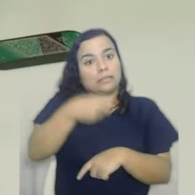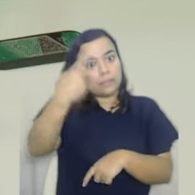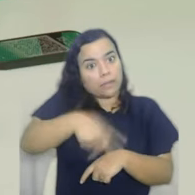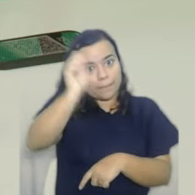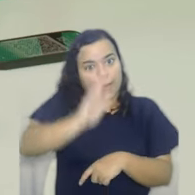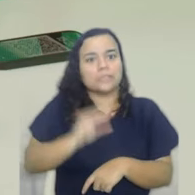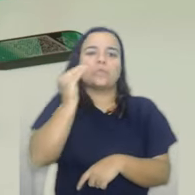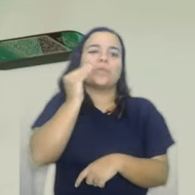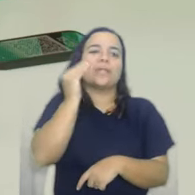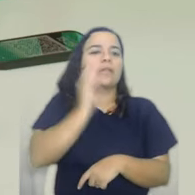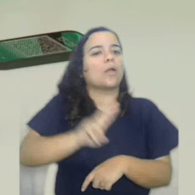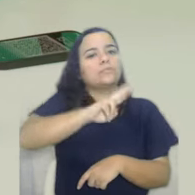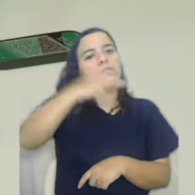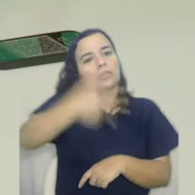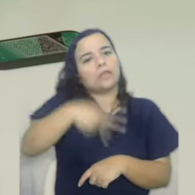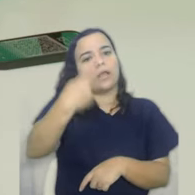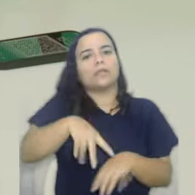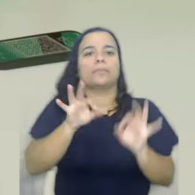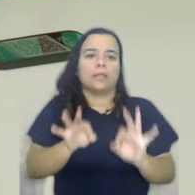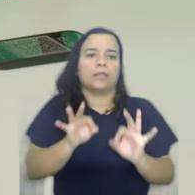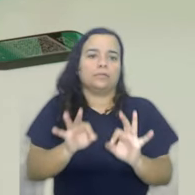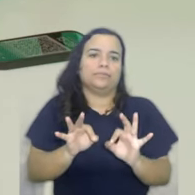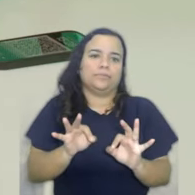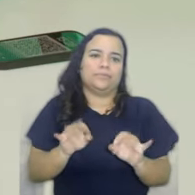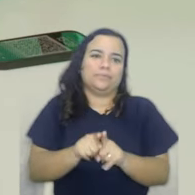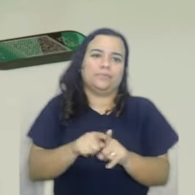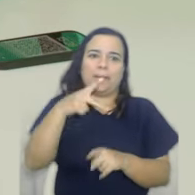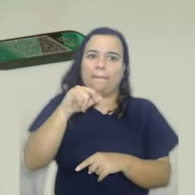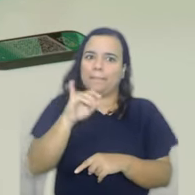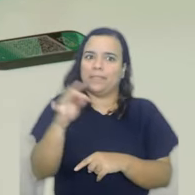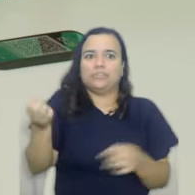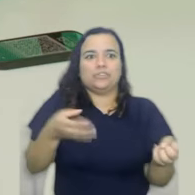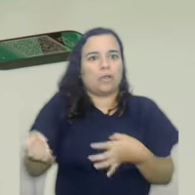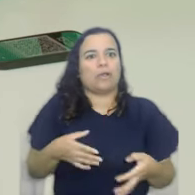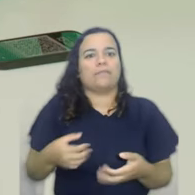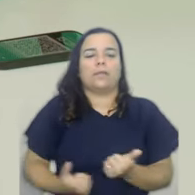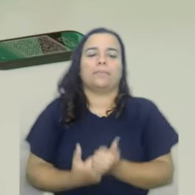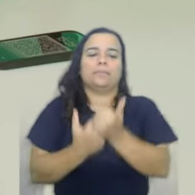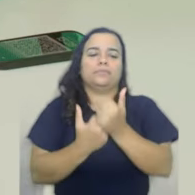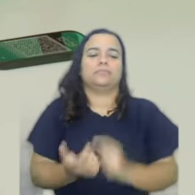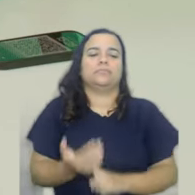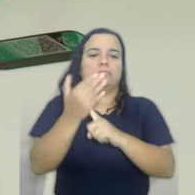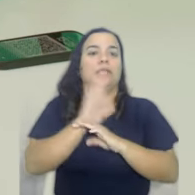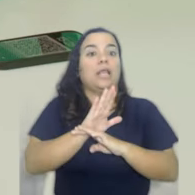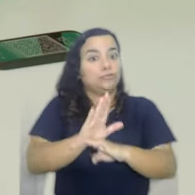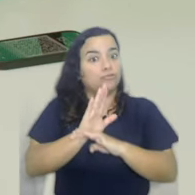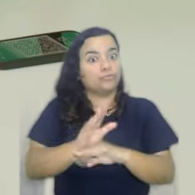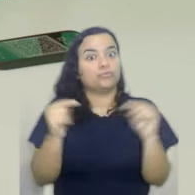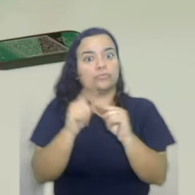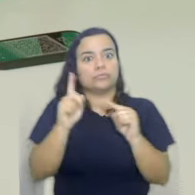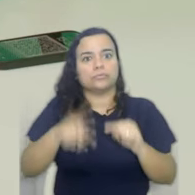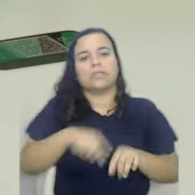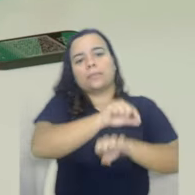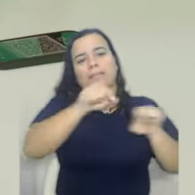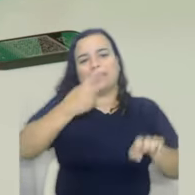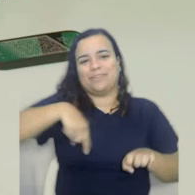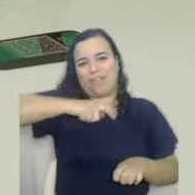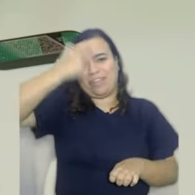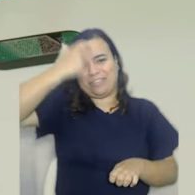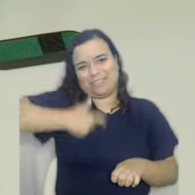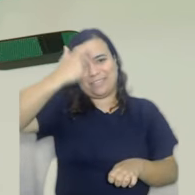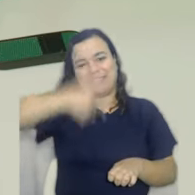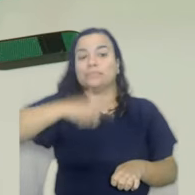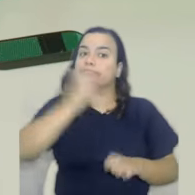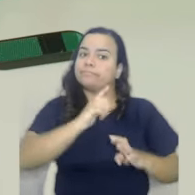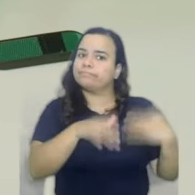o Polo tecnológico por exemplo ali o pit de inovação é um grande aliado para conseguir fazer com que empreendedores como nós eh consiga